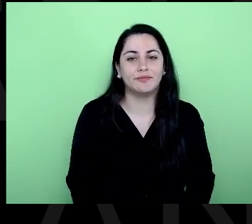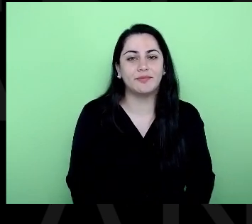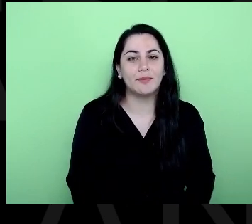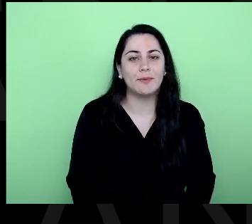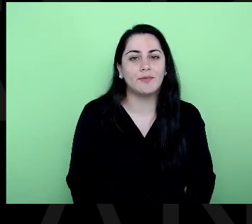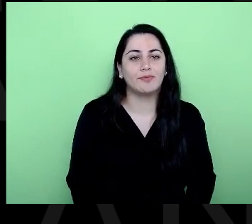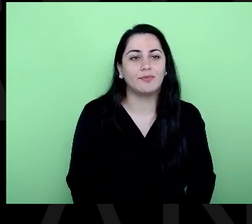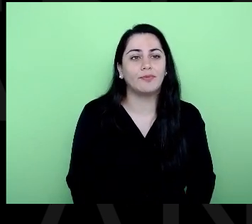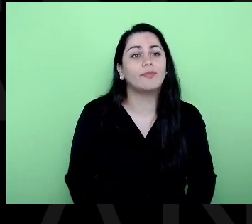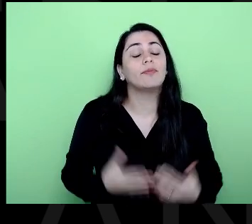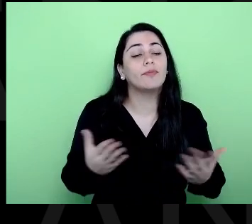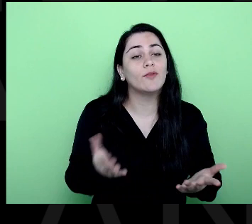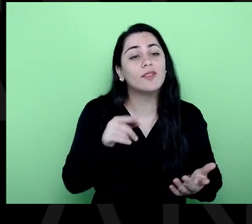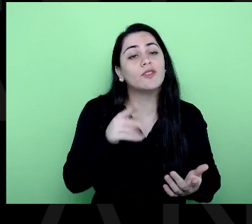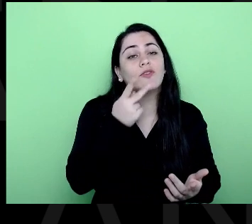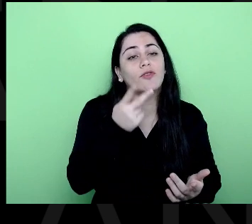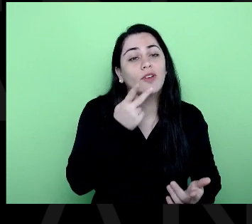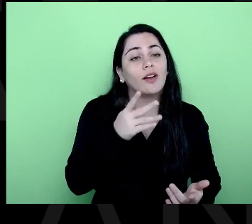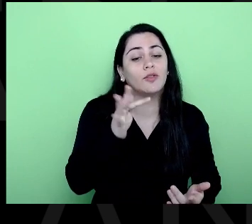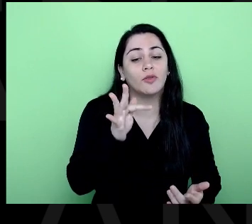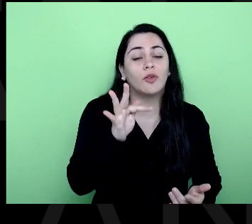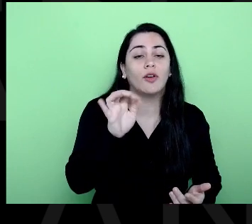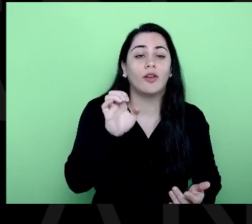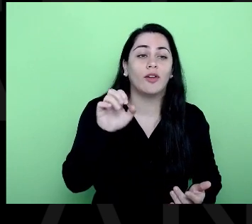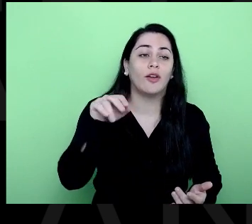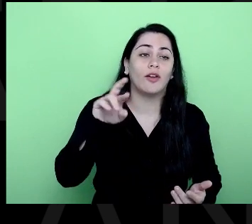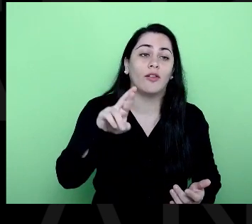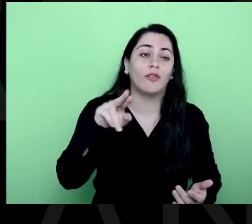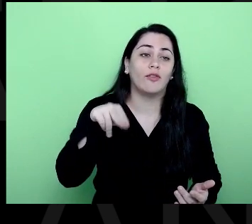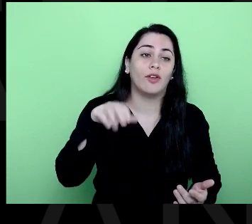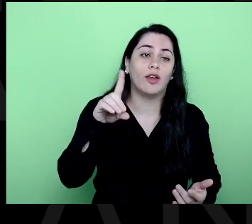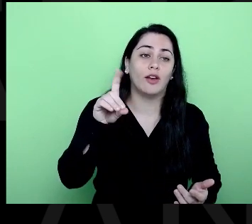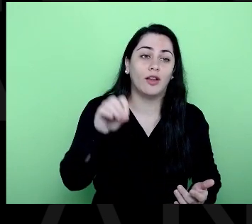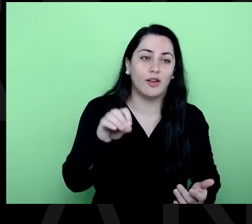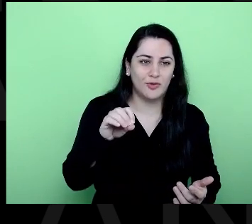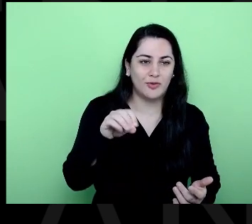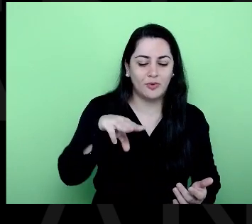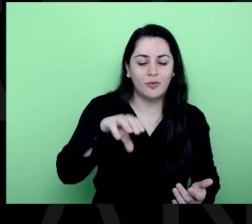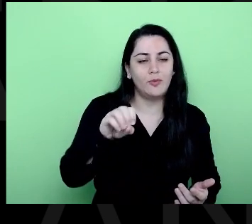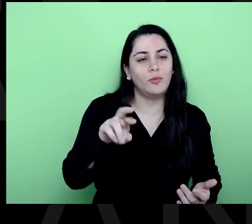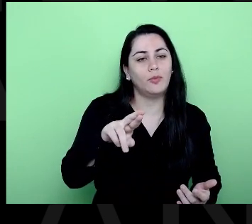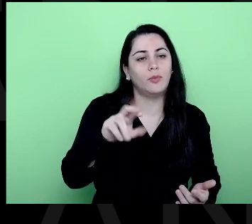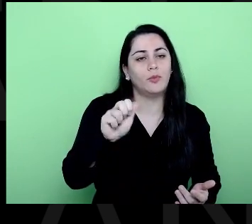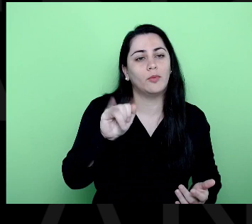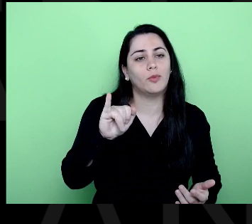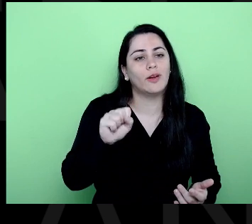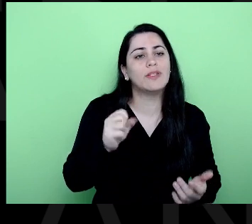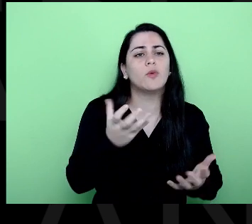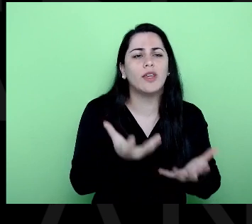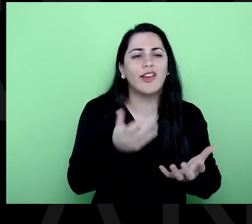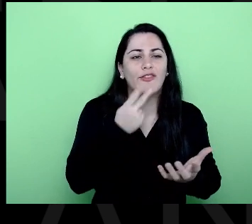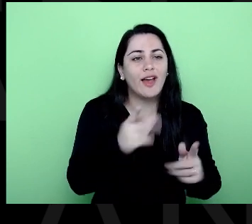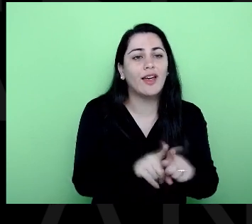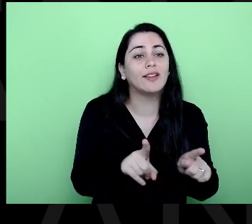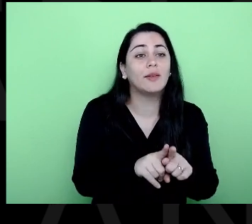E vocês estão falando do Fernando Moraes, né? E eu queria falar de um outro mestre dos biógrafos,